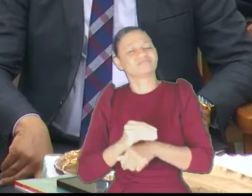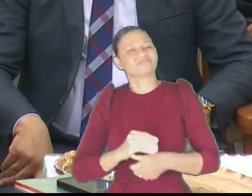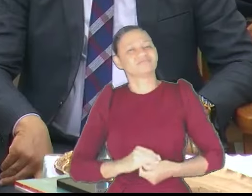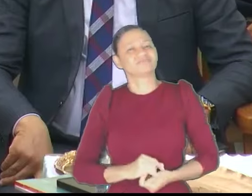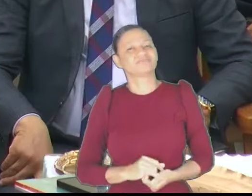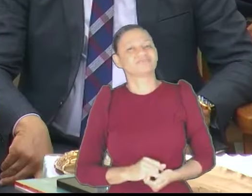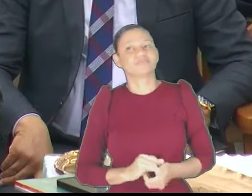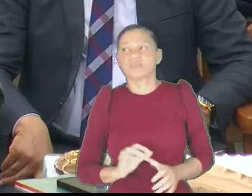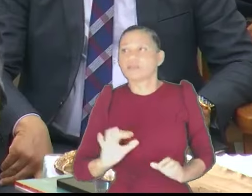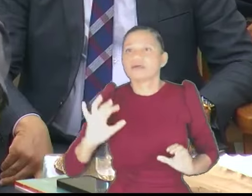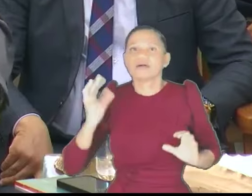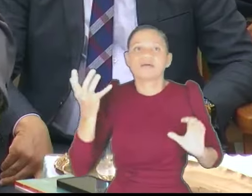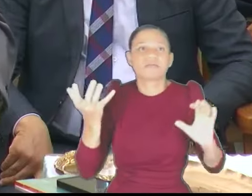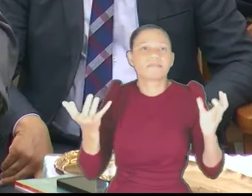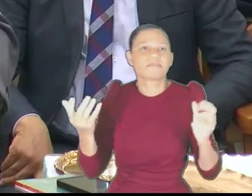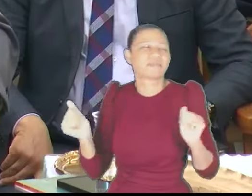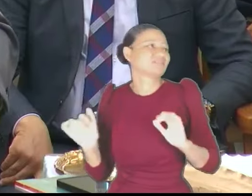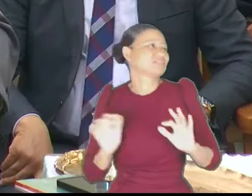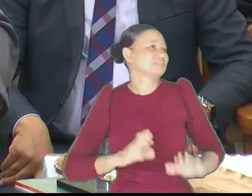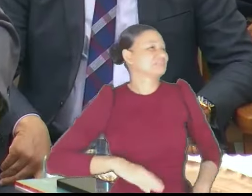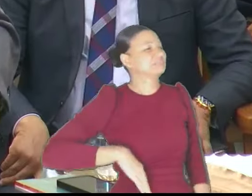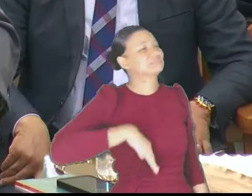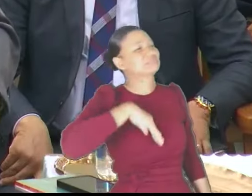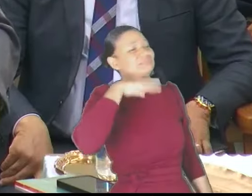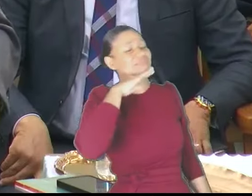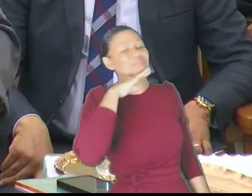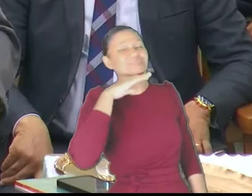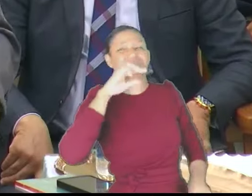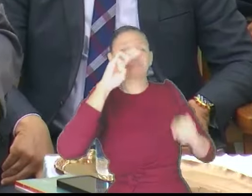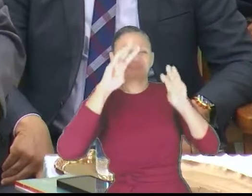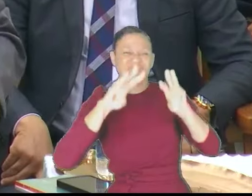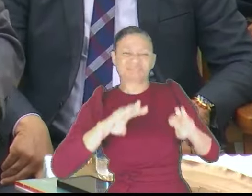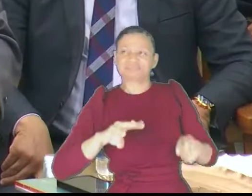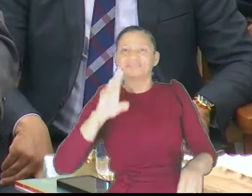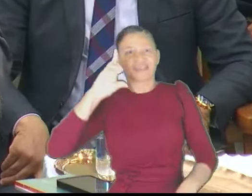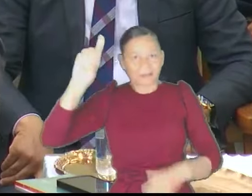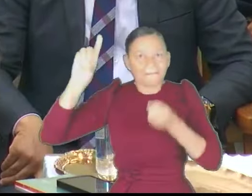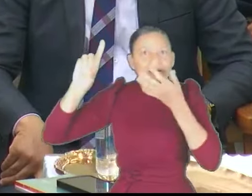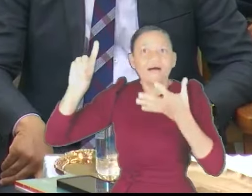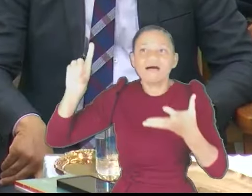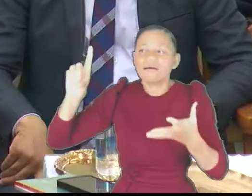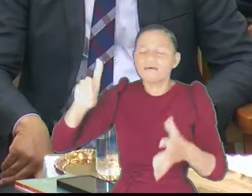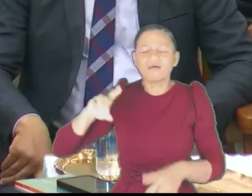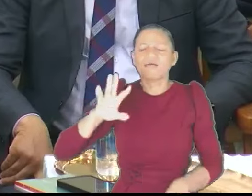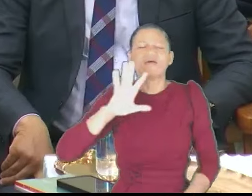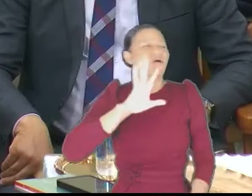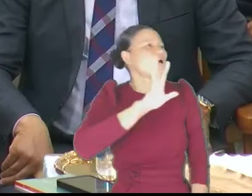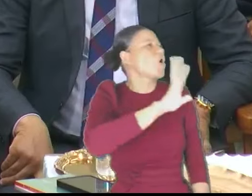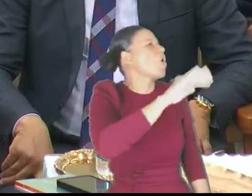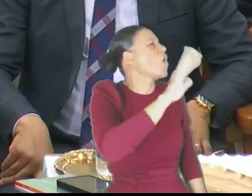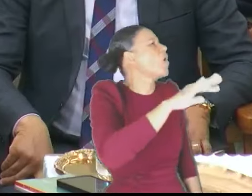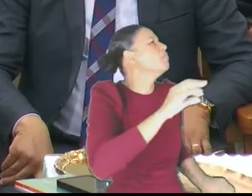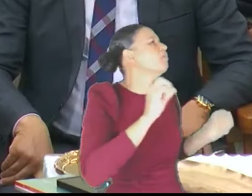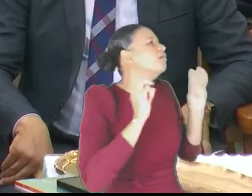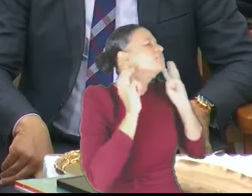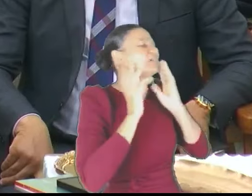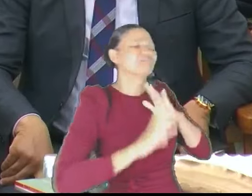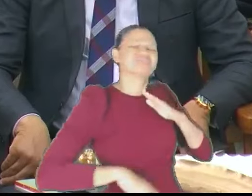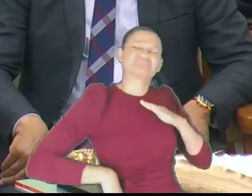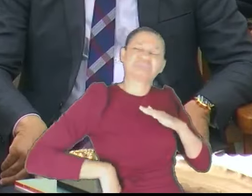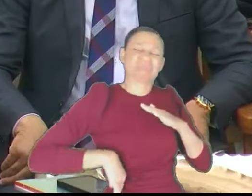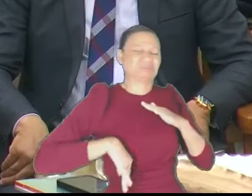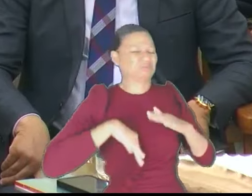De repente o povo chegou e disse, enjoamos do cardápio, como Deus é bom. Disse, Moisés, nós estamos enjoados